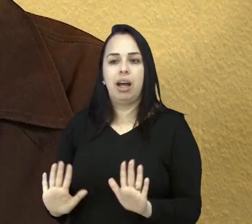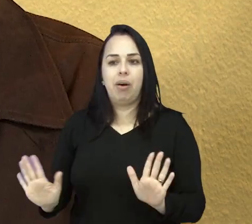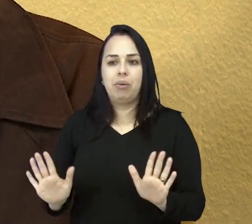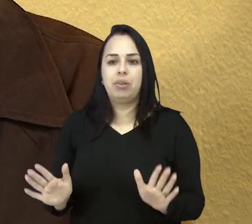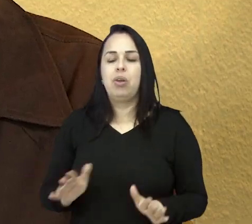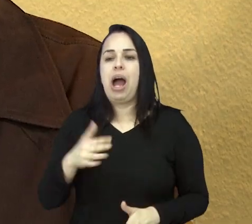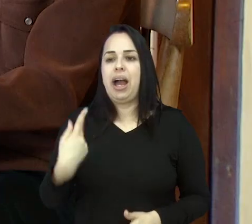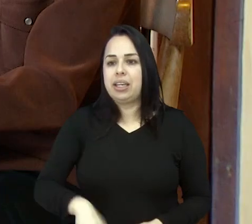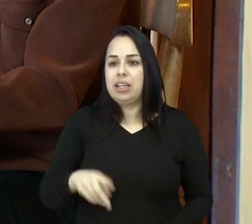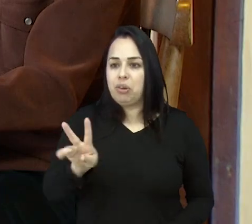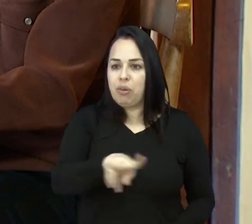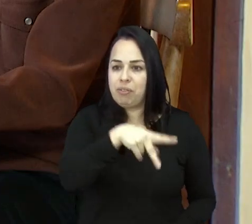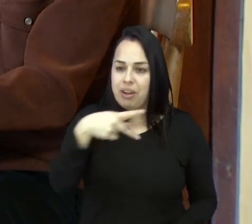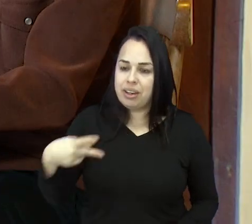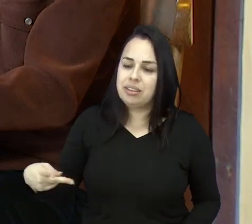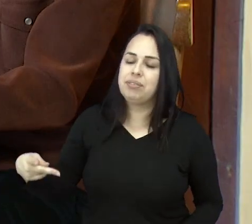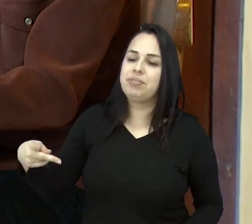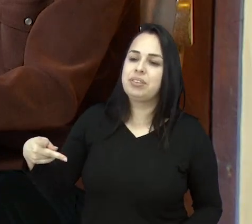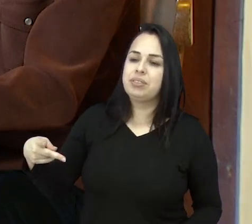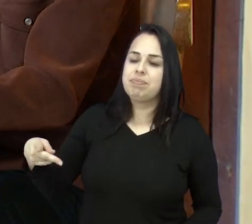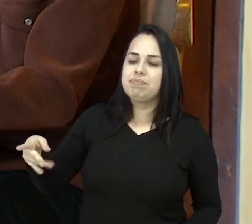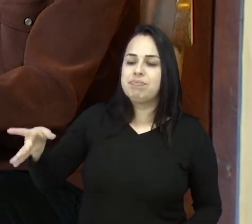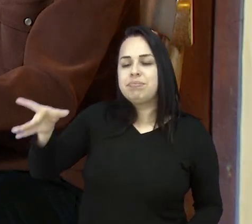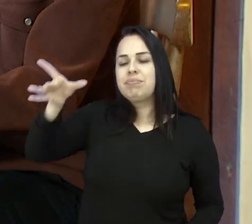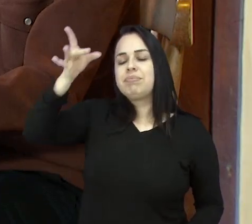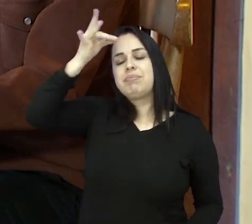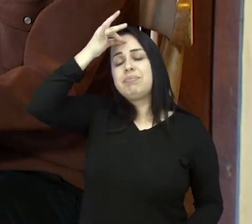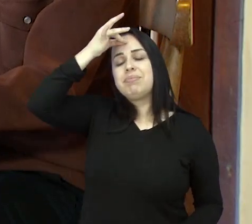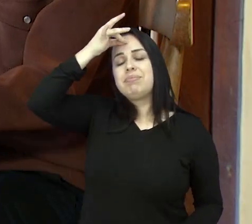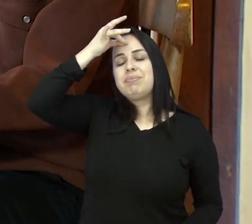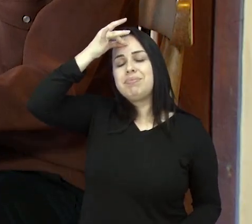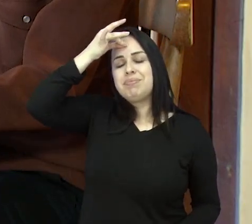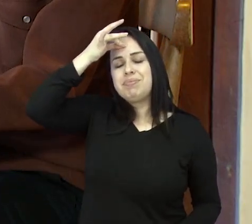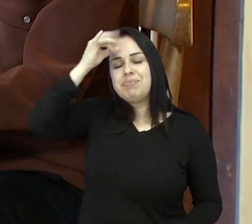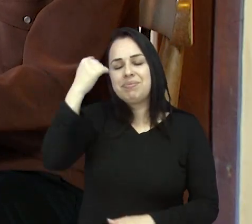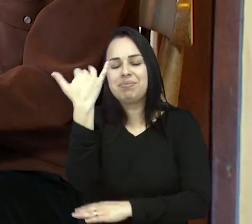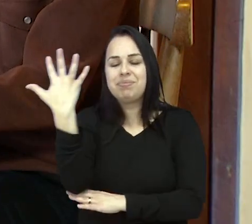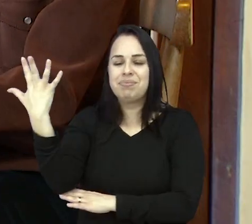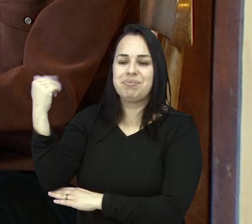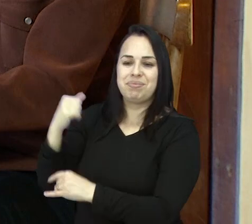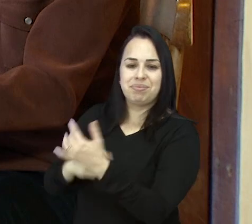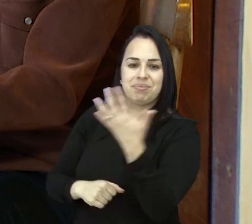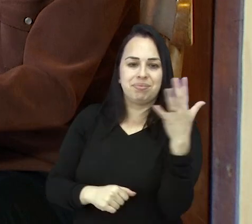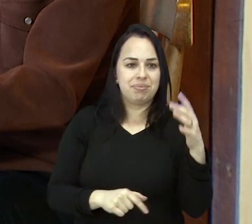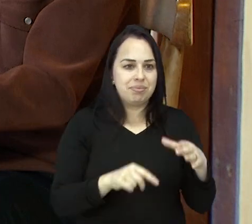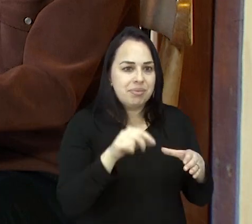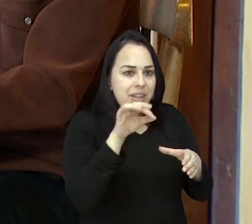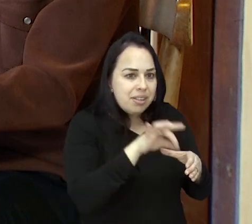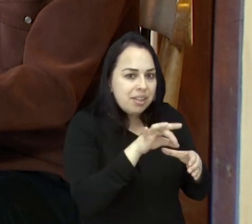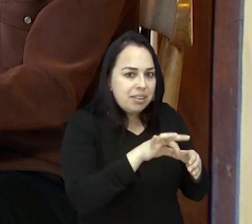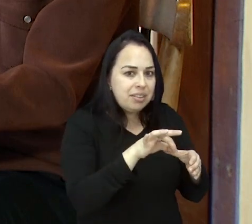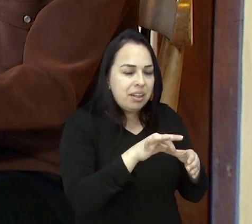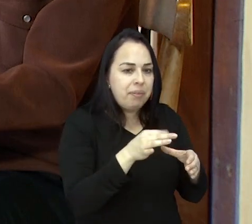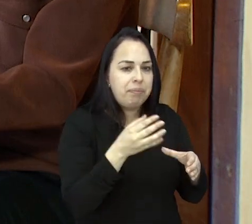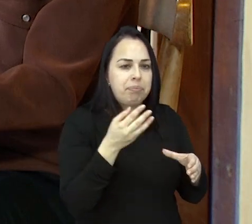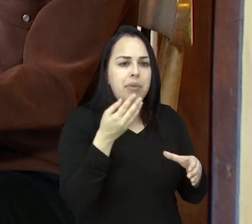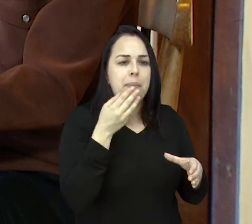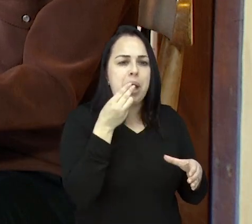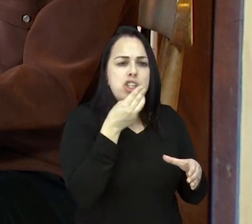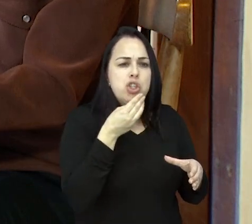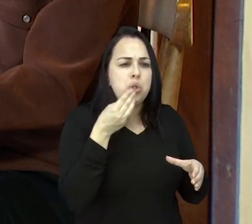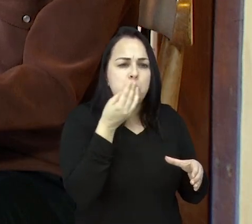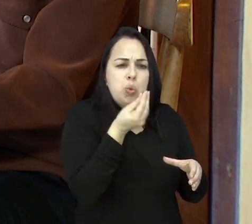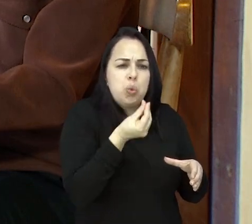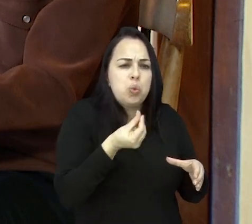eu tenho muito esse resgate aí da natureza. Esse chá ele é mais adocicado. E tem uma coisa de